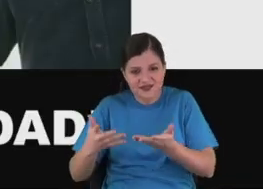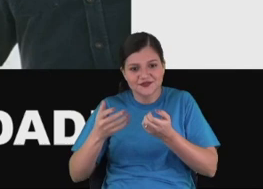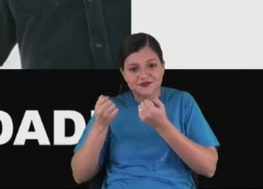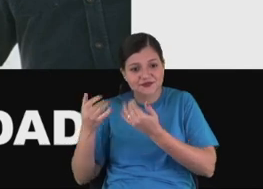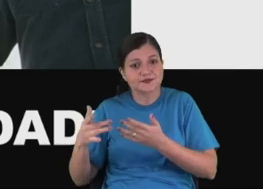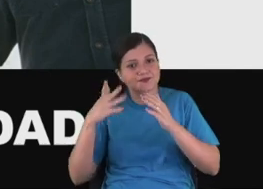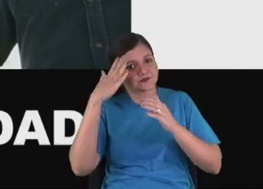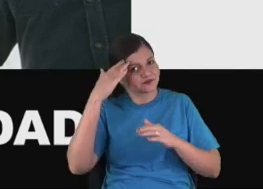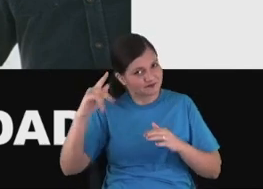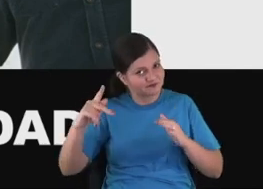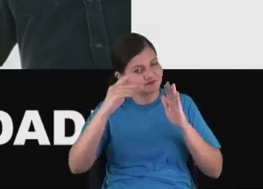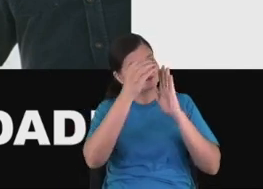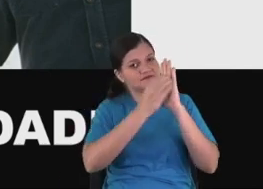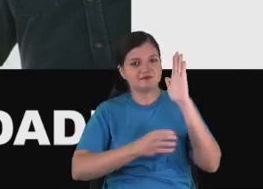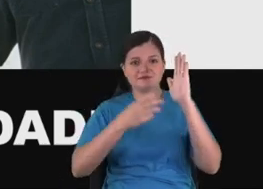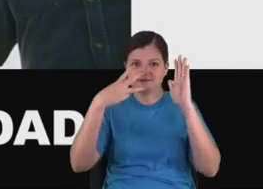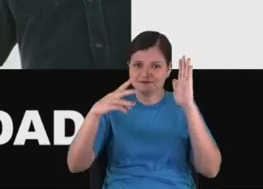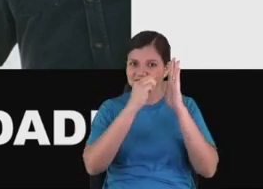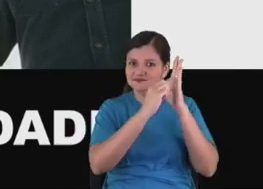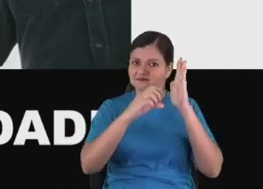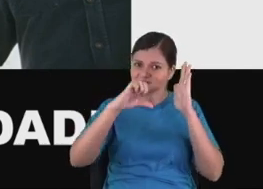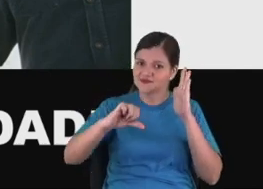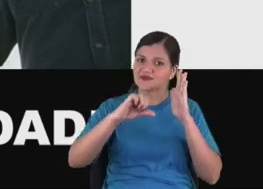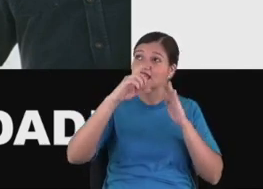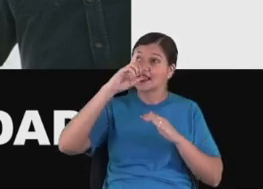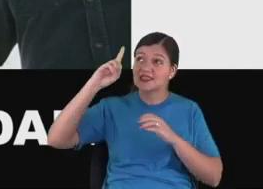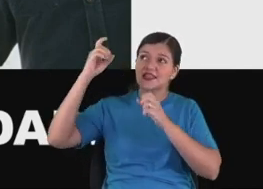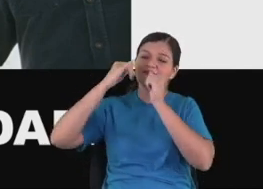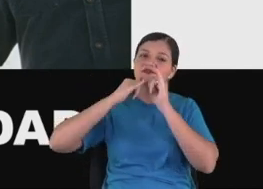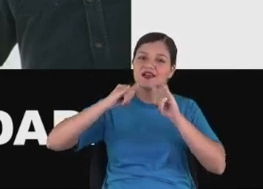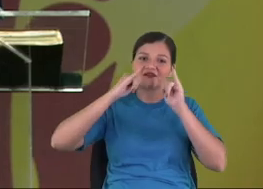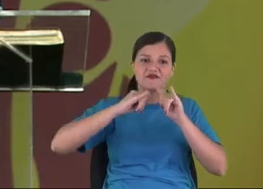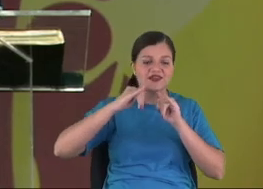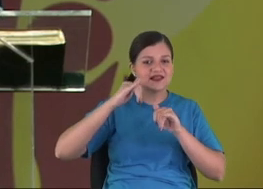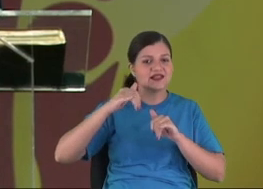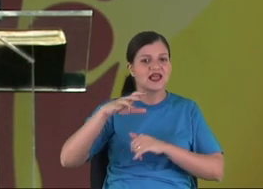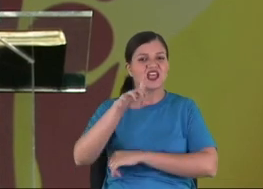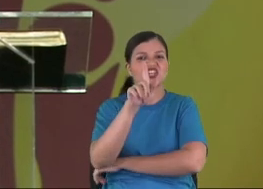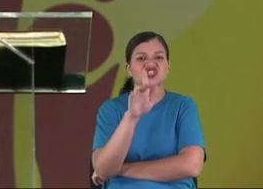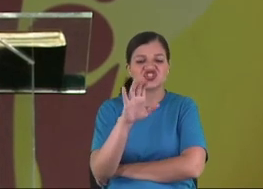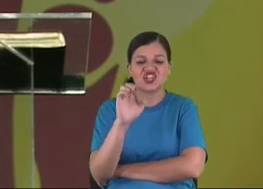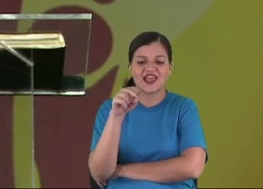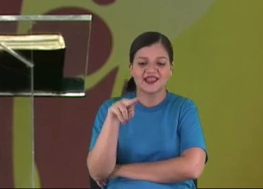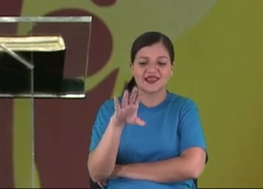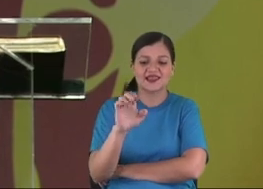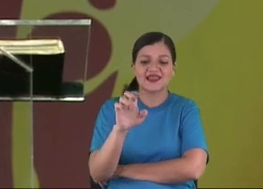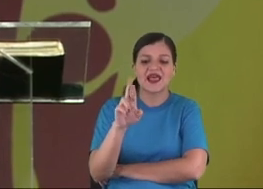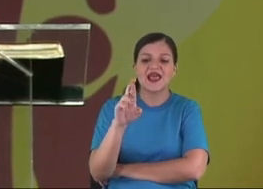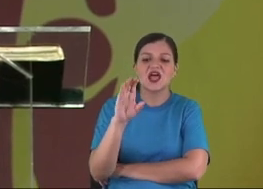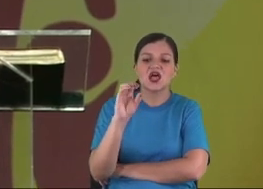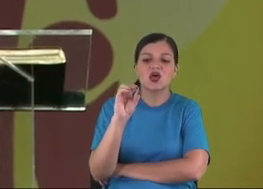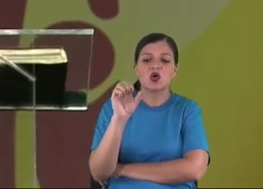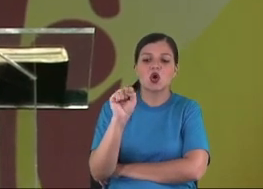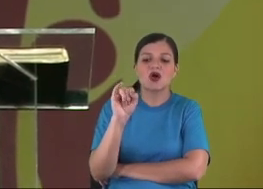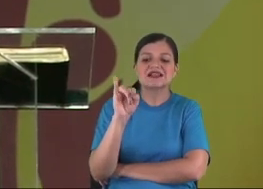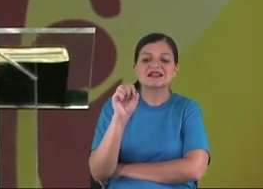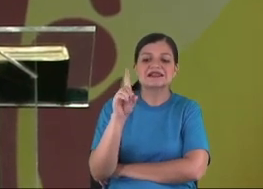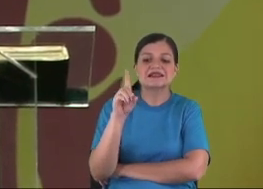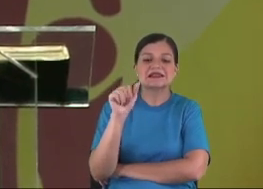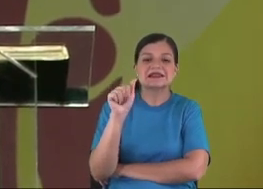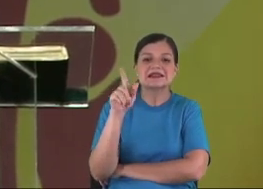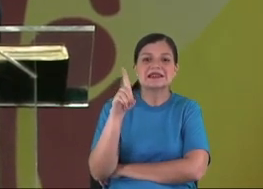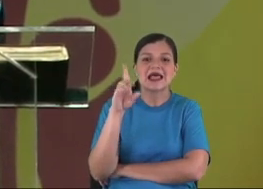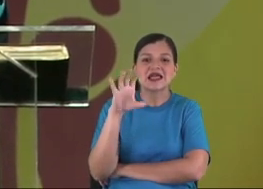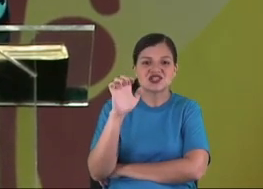verso 9, e Deus sempre fala que generosidade é o segredo de prosperidade. Generosidade é um dos elementos